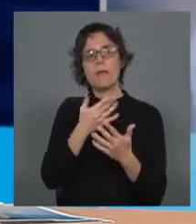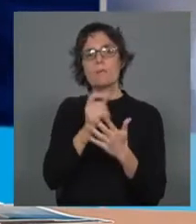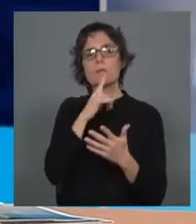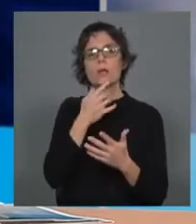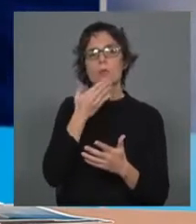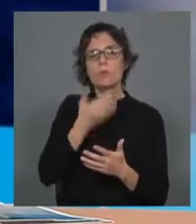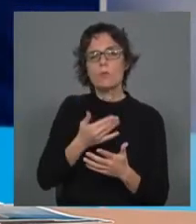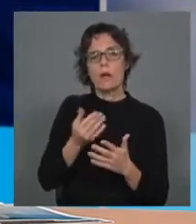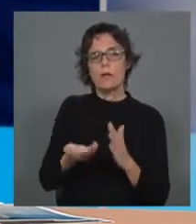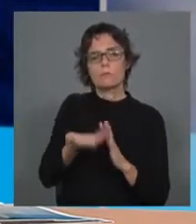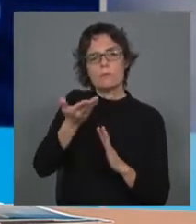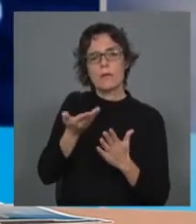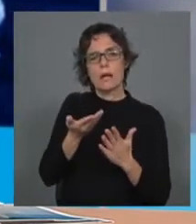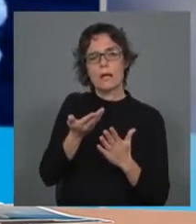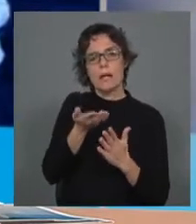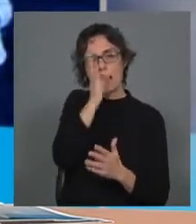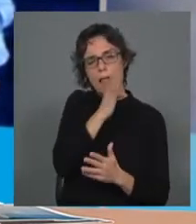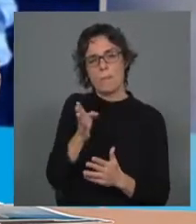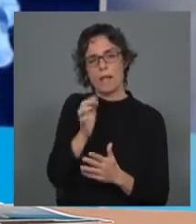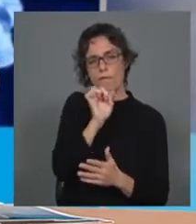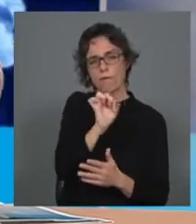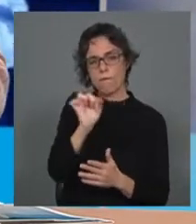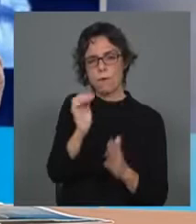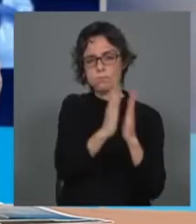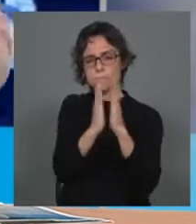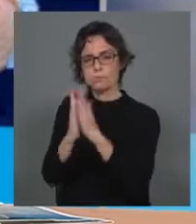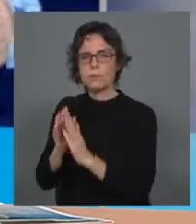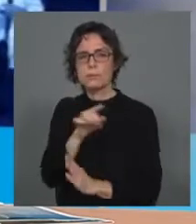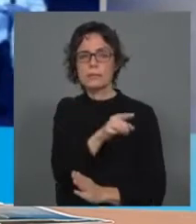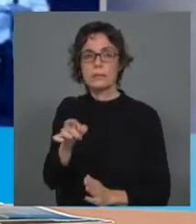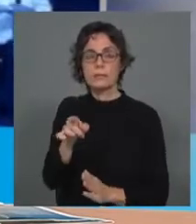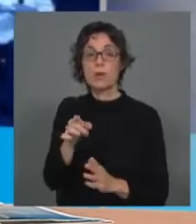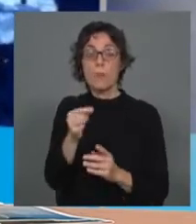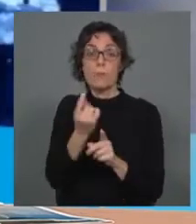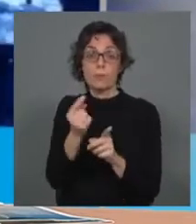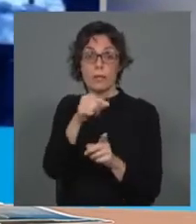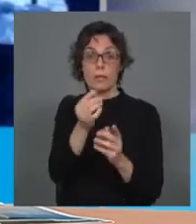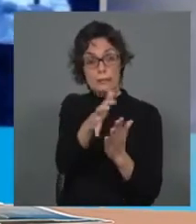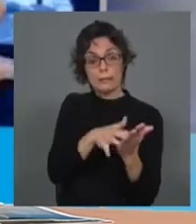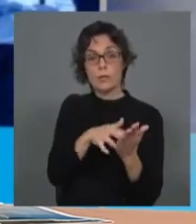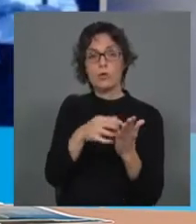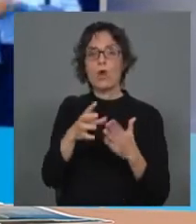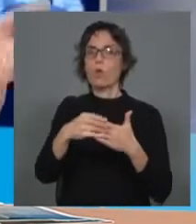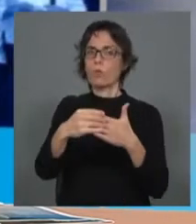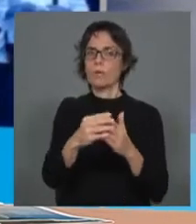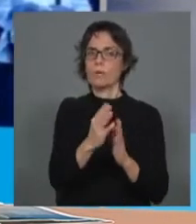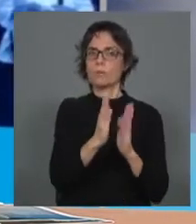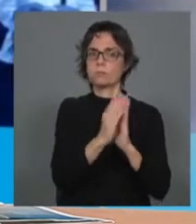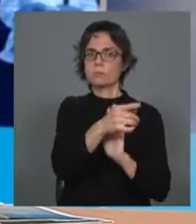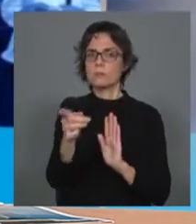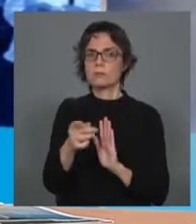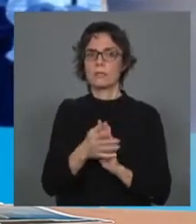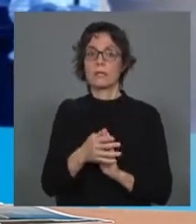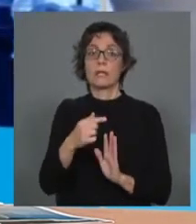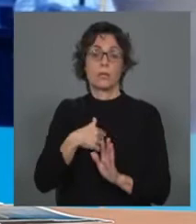inclusive, dessas tradições escritas por um líder da tradição. Então, eu, por exemplo, sou cientista da religião,